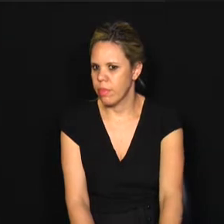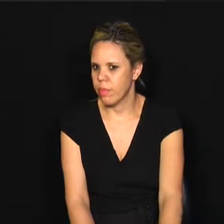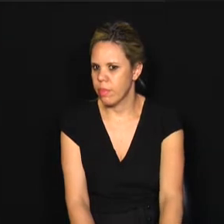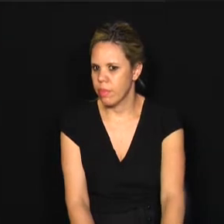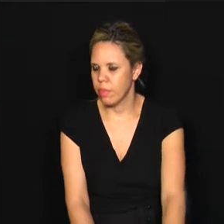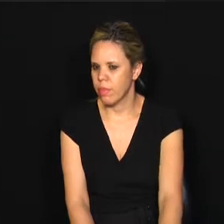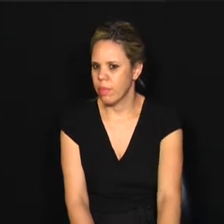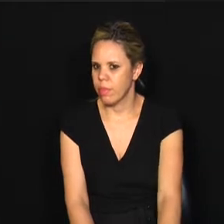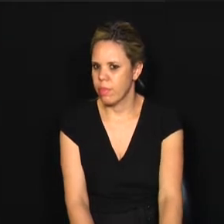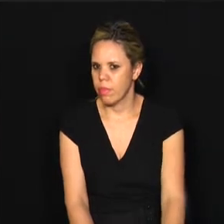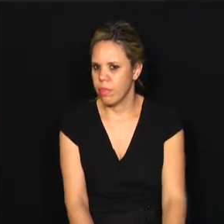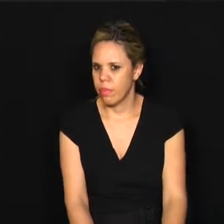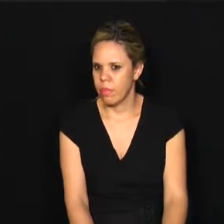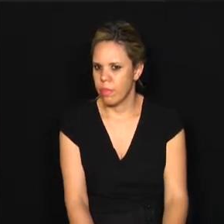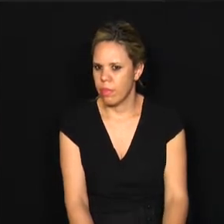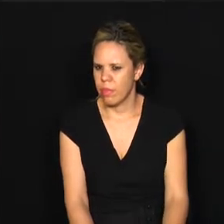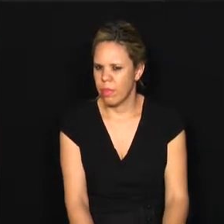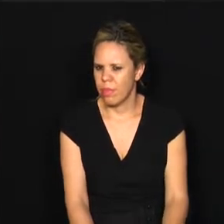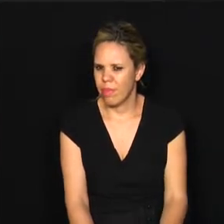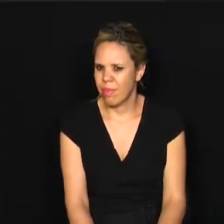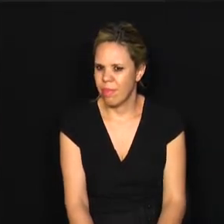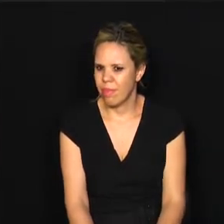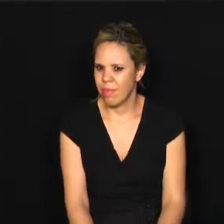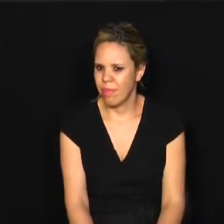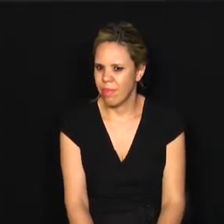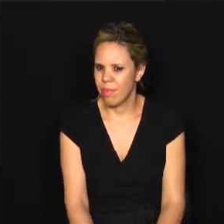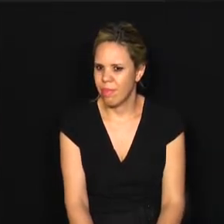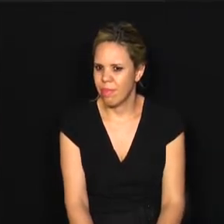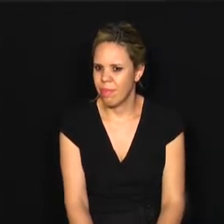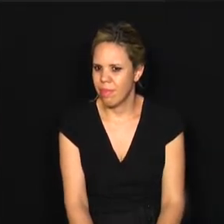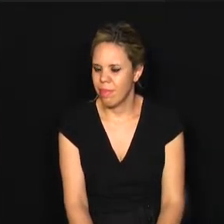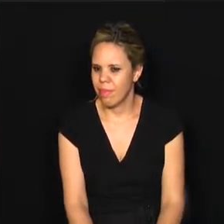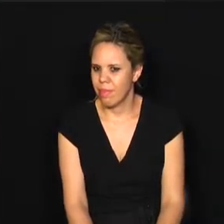e não viu a celebração.